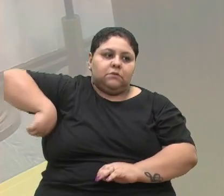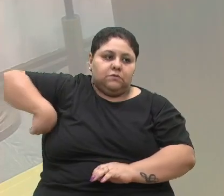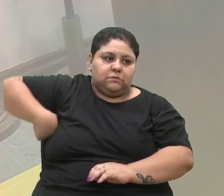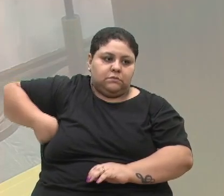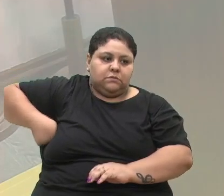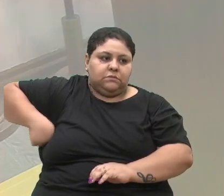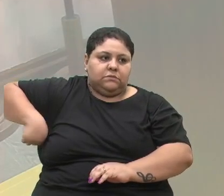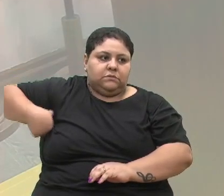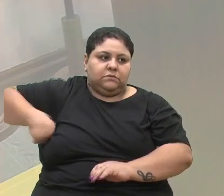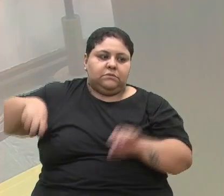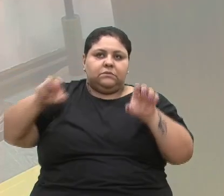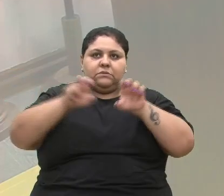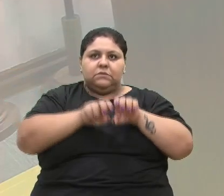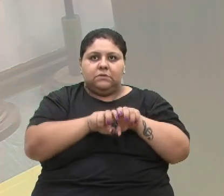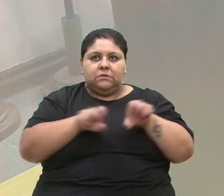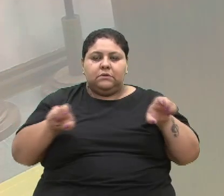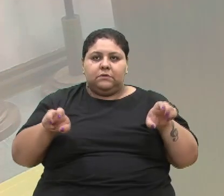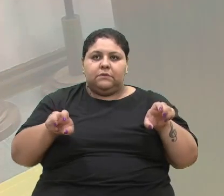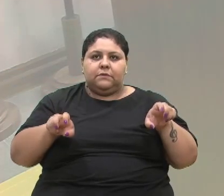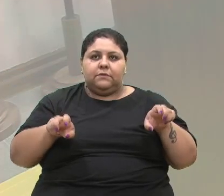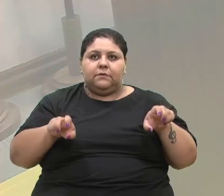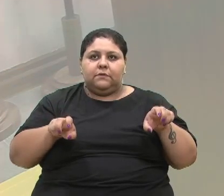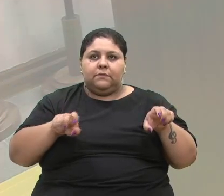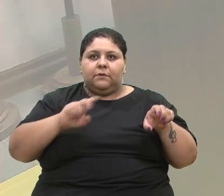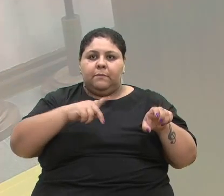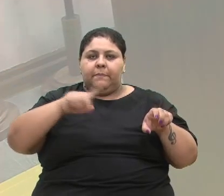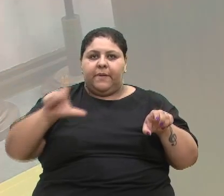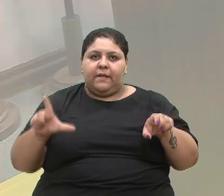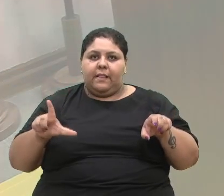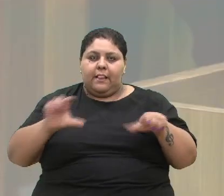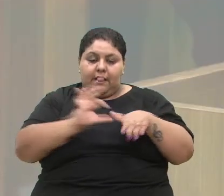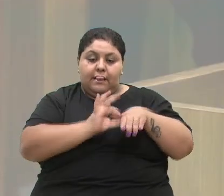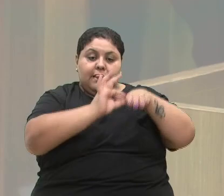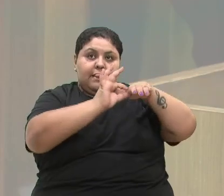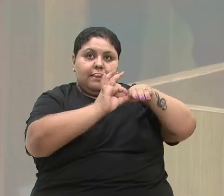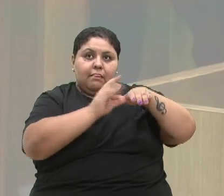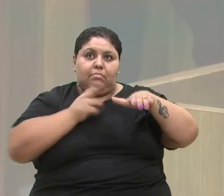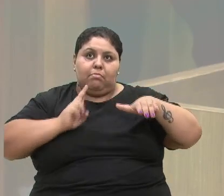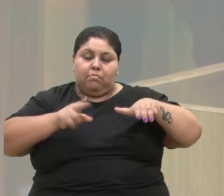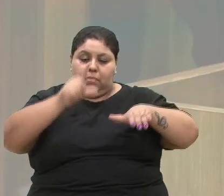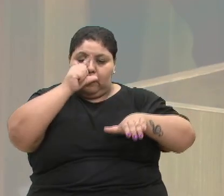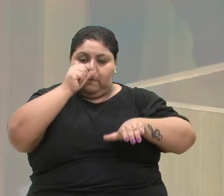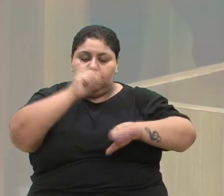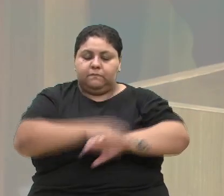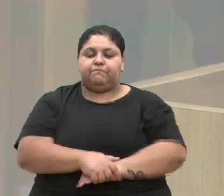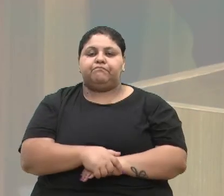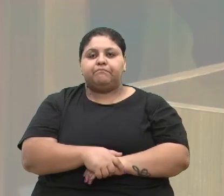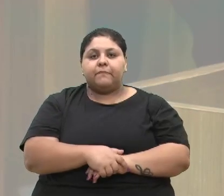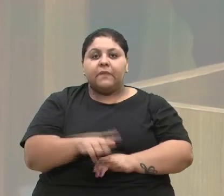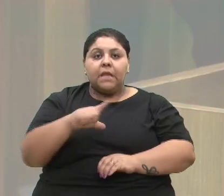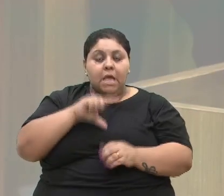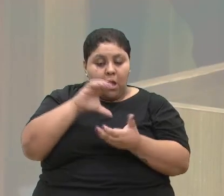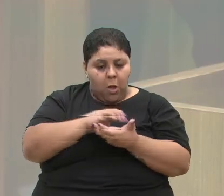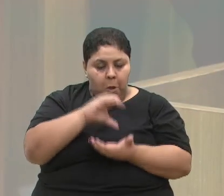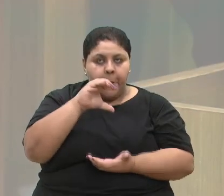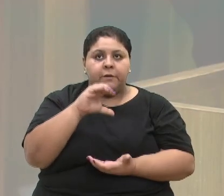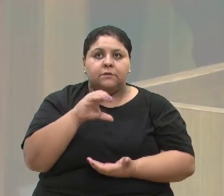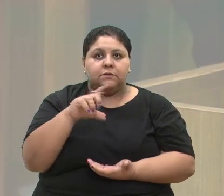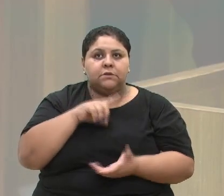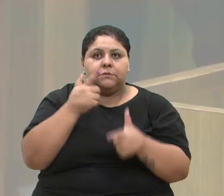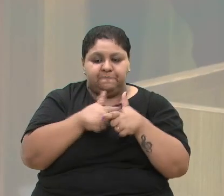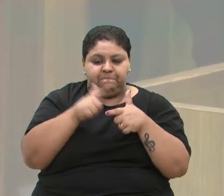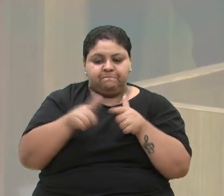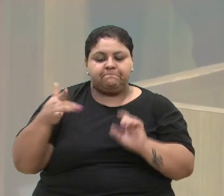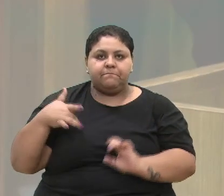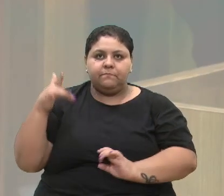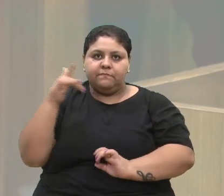Declaração de líder da bancada do PL, segue na tribuna, vereador Sandro Fantinel. Tem uma senhora de Anarec, uma senhora que tem problema de